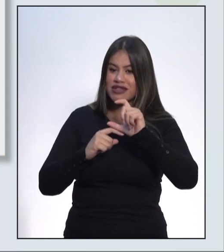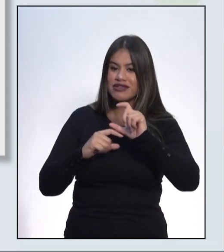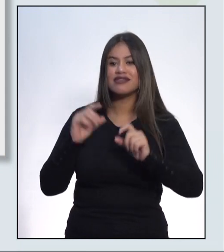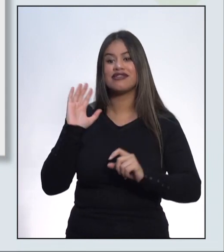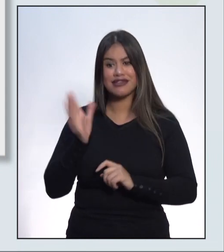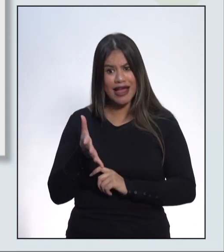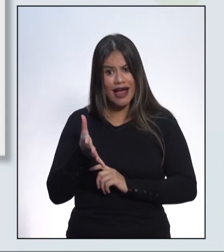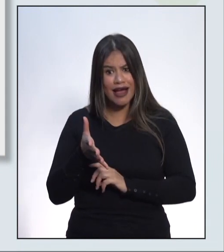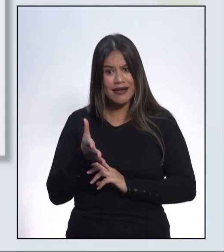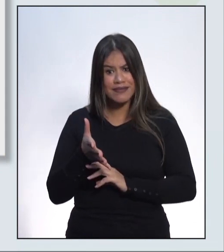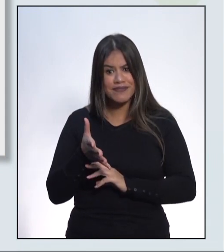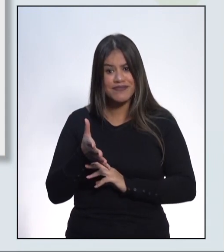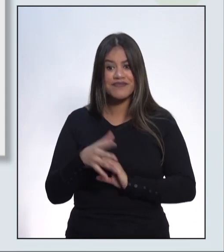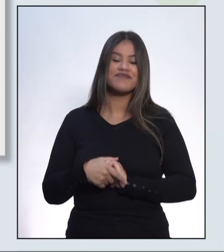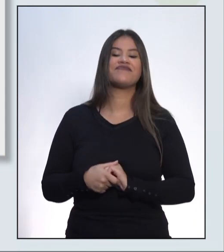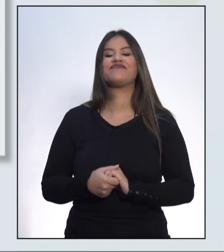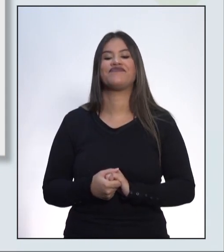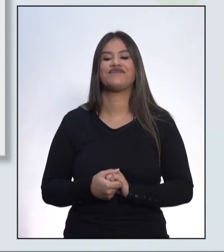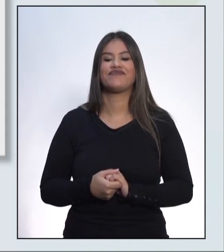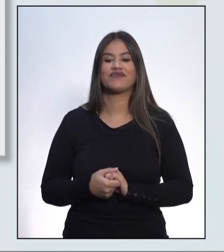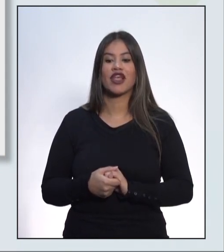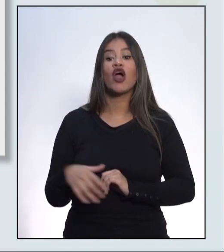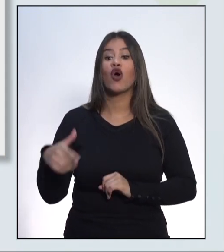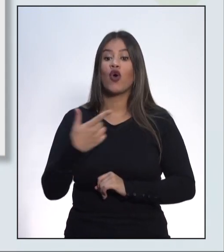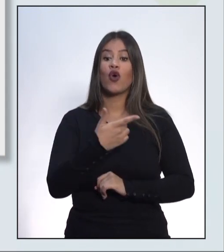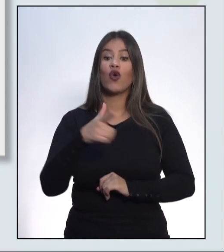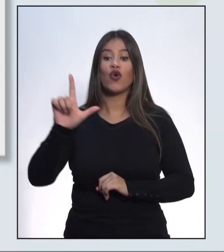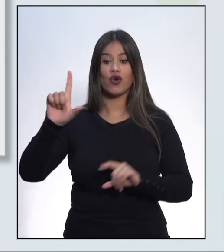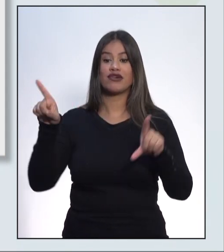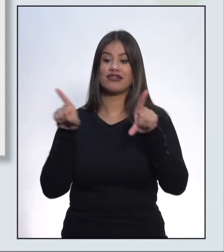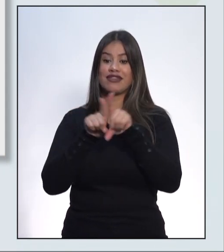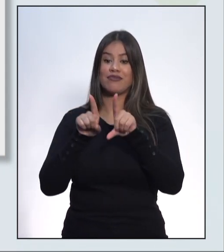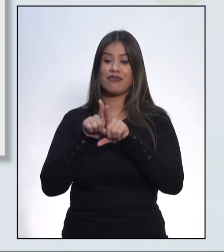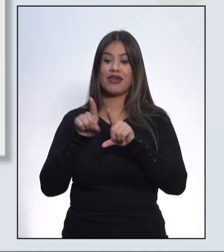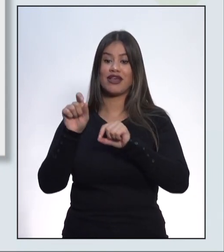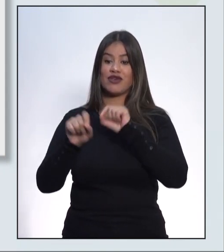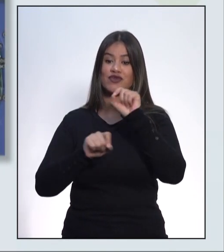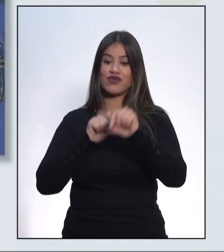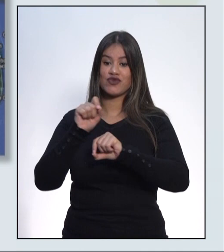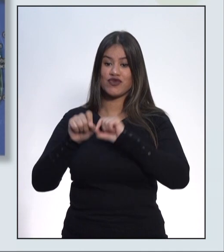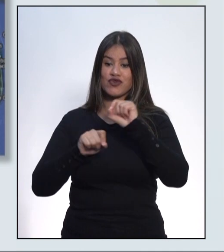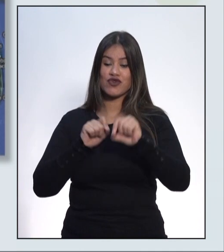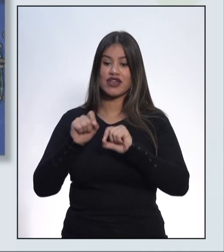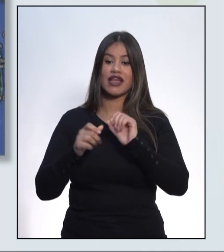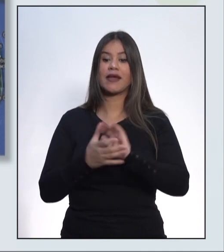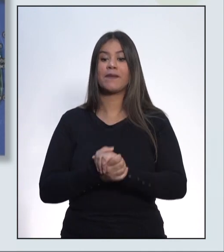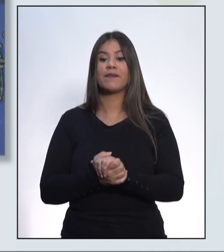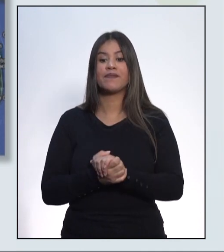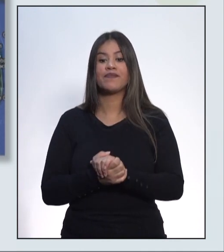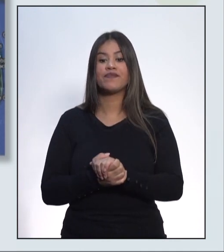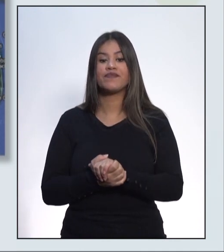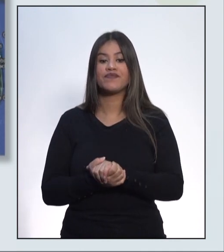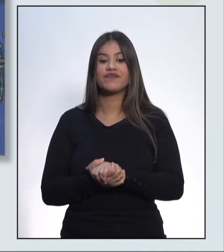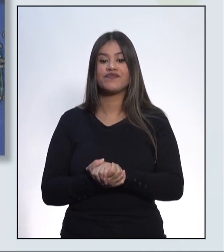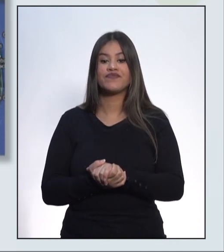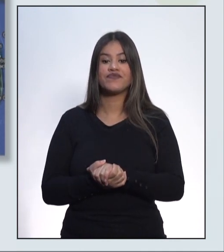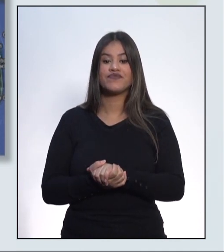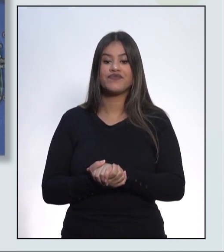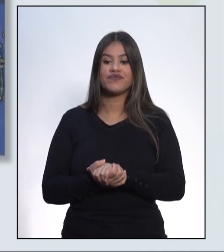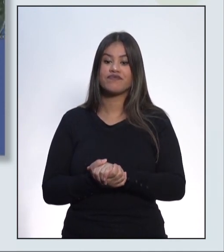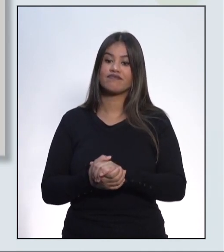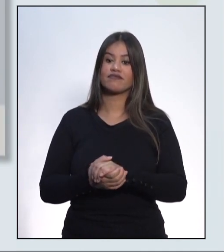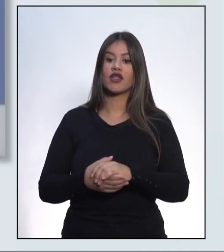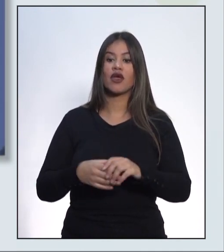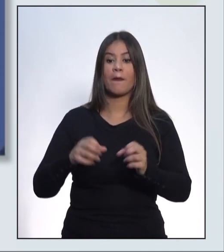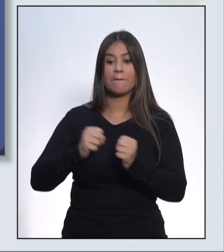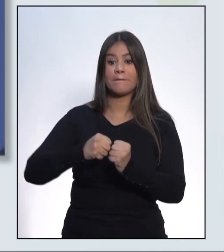diferente. Um outro jeito de compartilhar, de publicar uma história, também é por meio de um